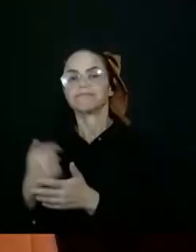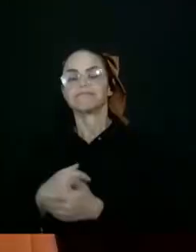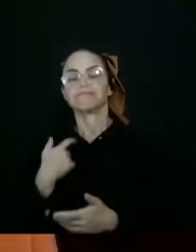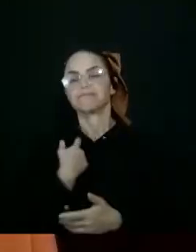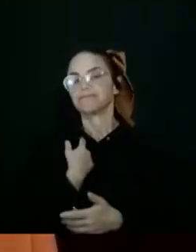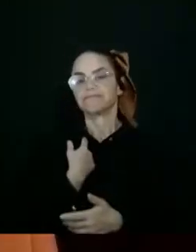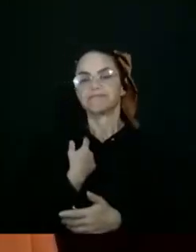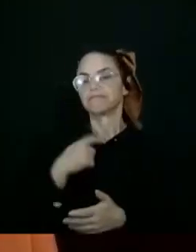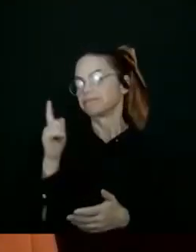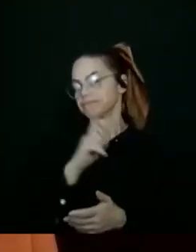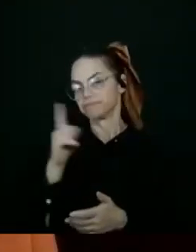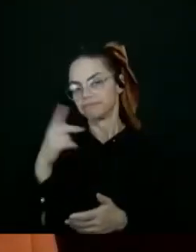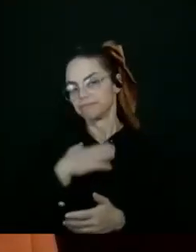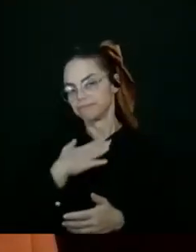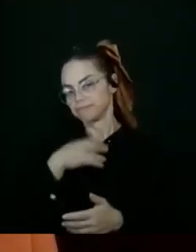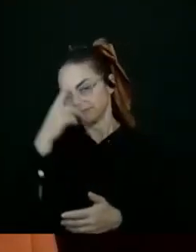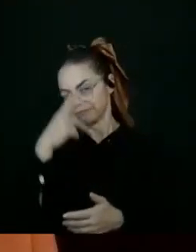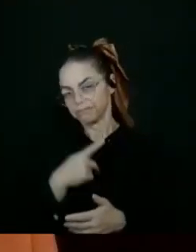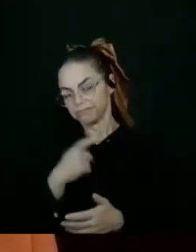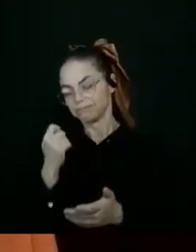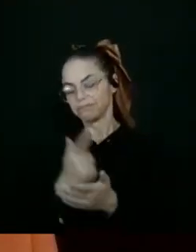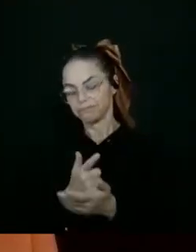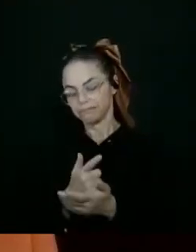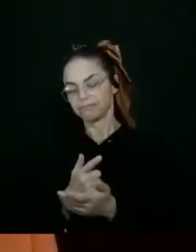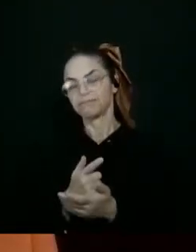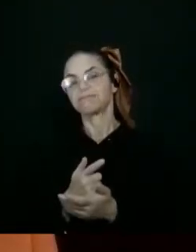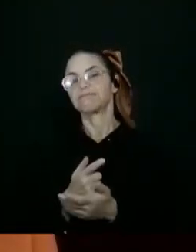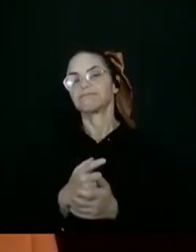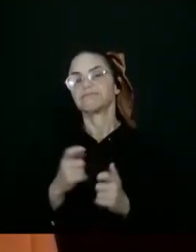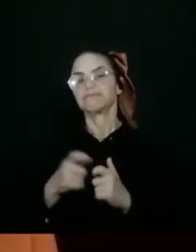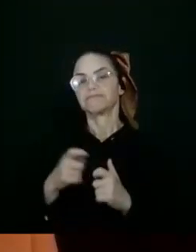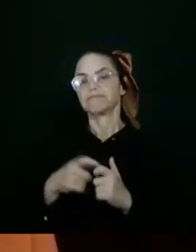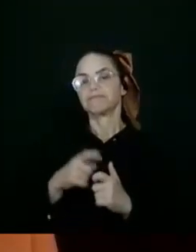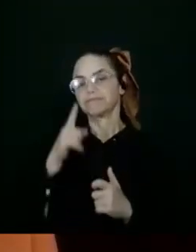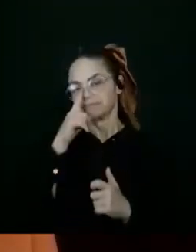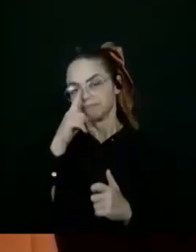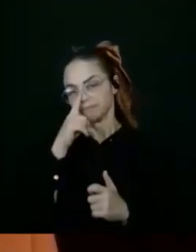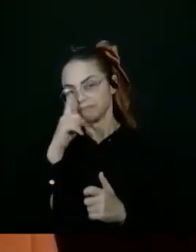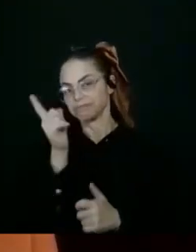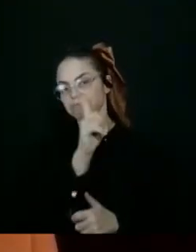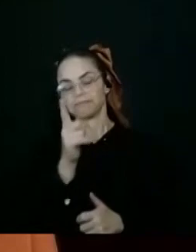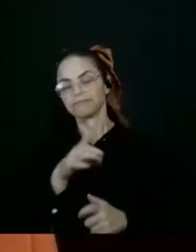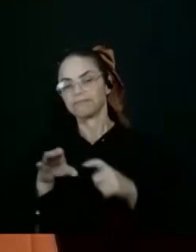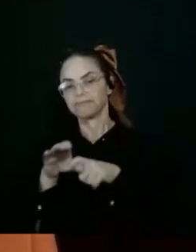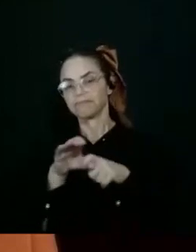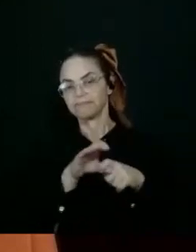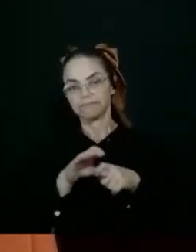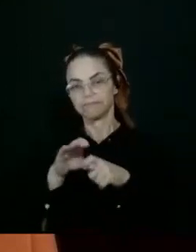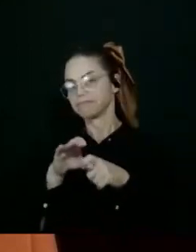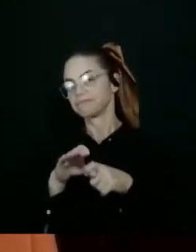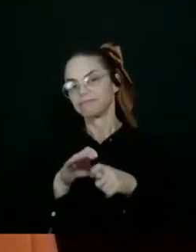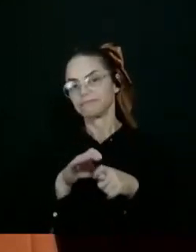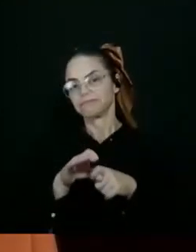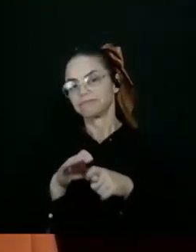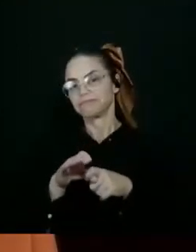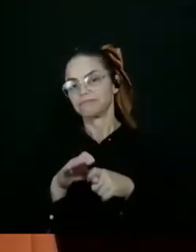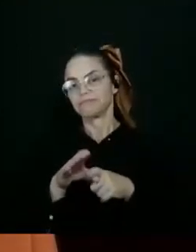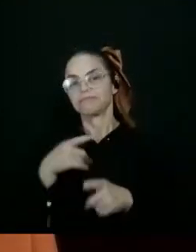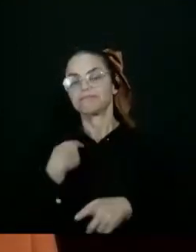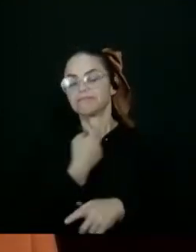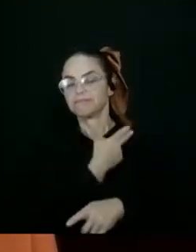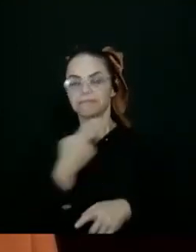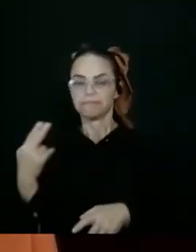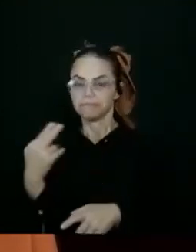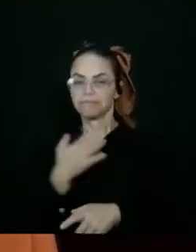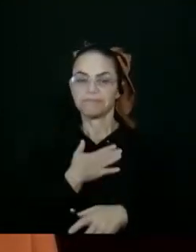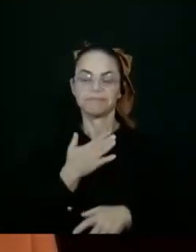declaração. Vamos supor, eu paguei uma consulta para minha mãe, mas minha mãe não é minha dependente, e o recibo acabou saindo no meu nome. Mas está